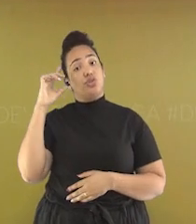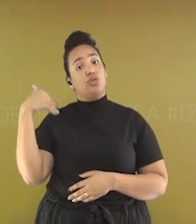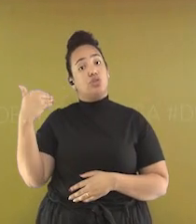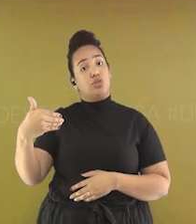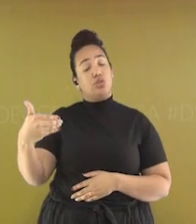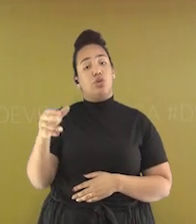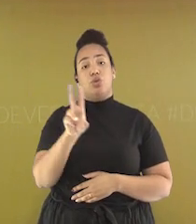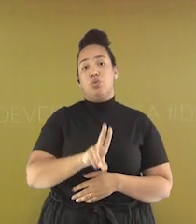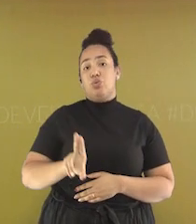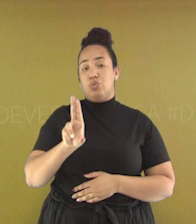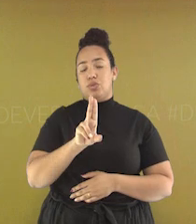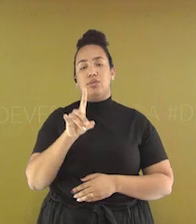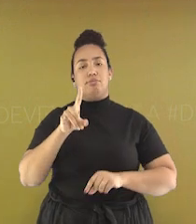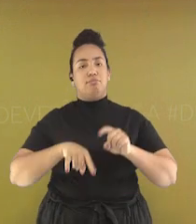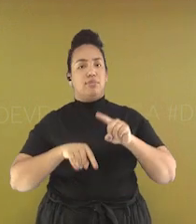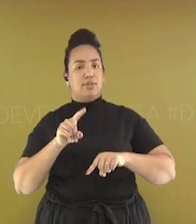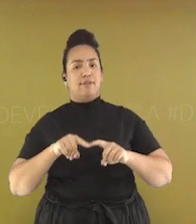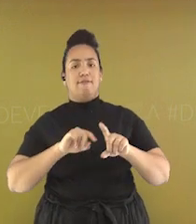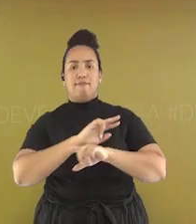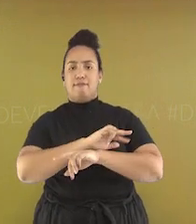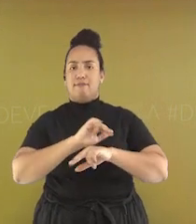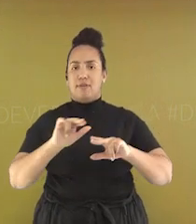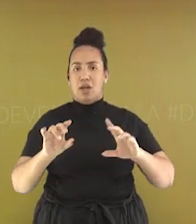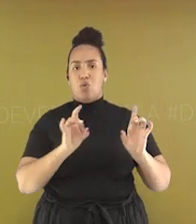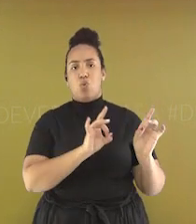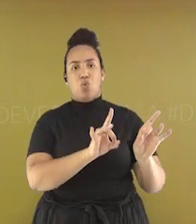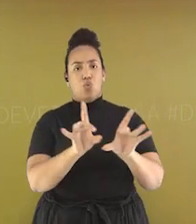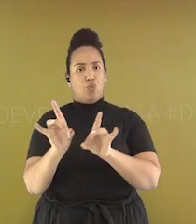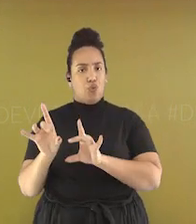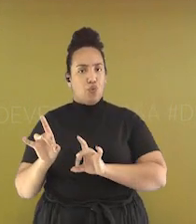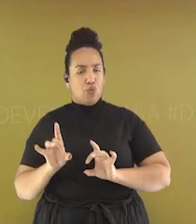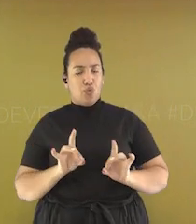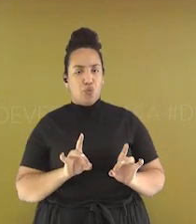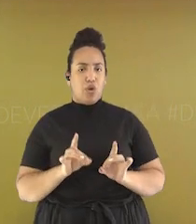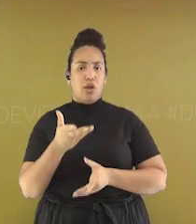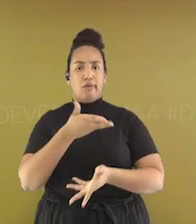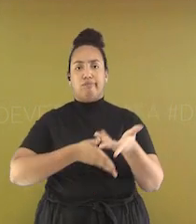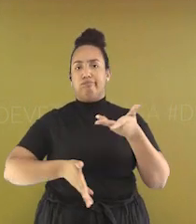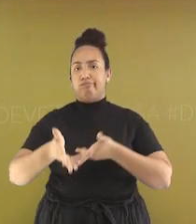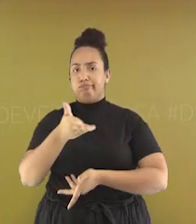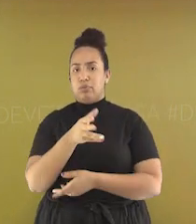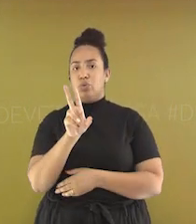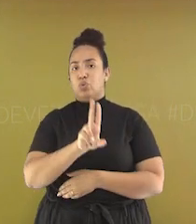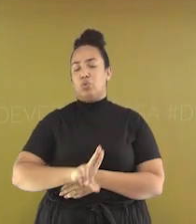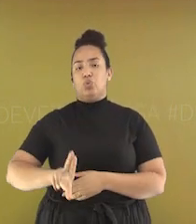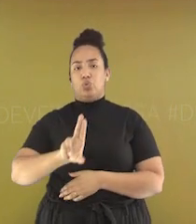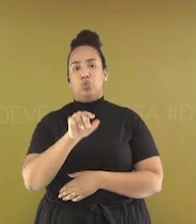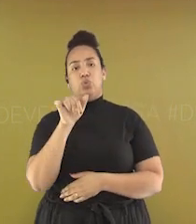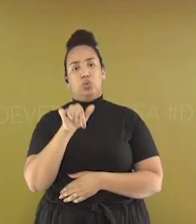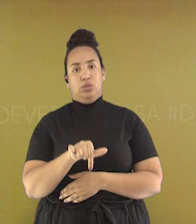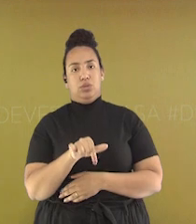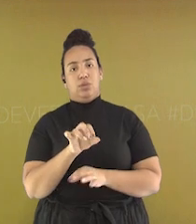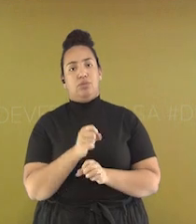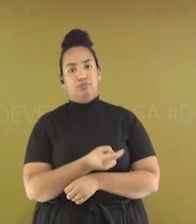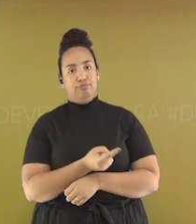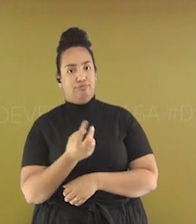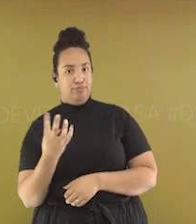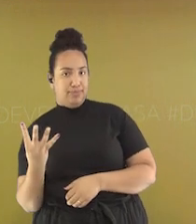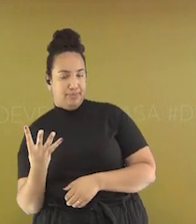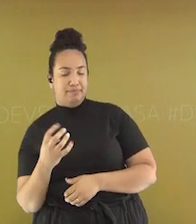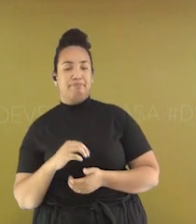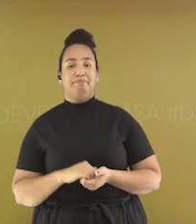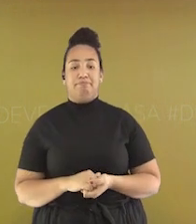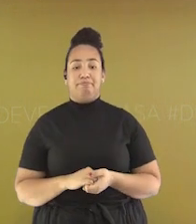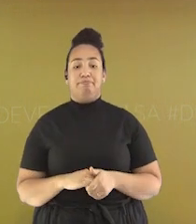no nosso dia a dia. Muitos produtos são comercializados ou vendidos utilizando